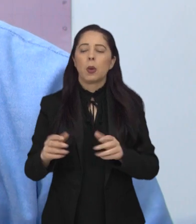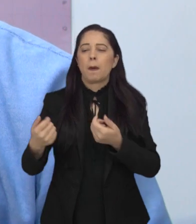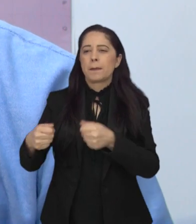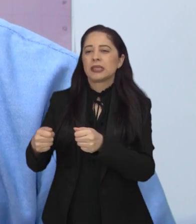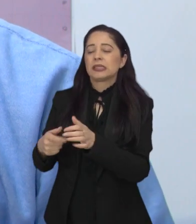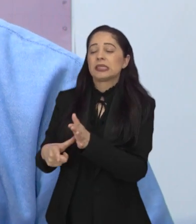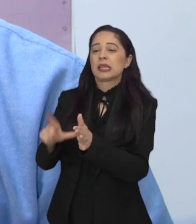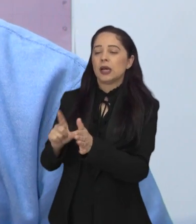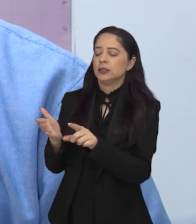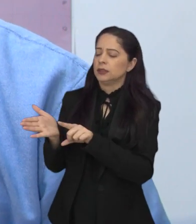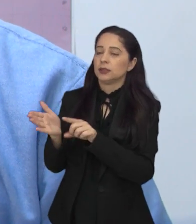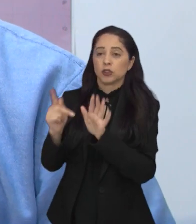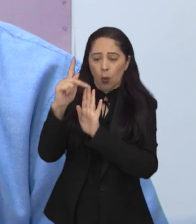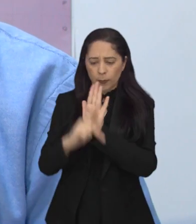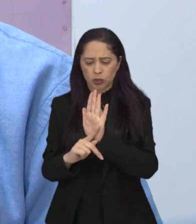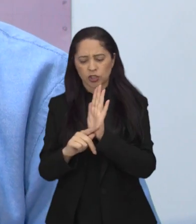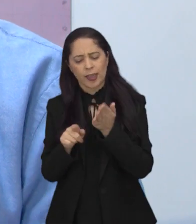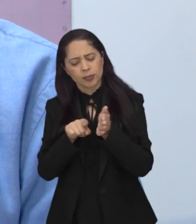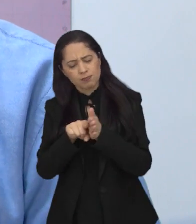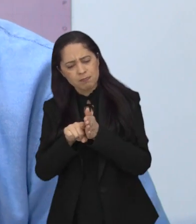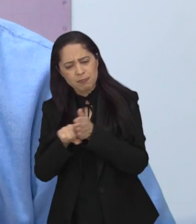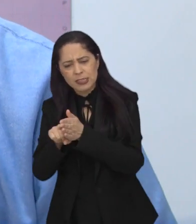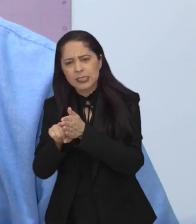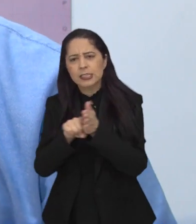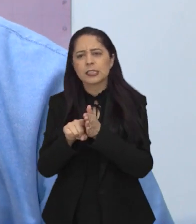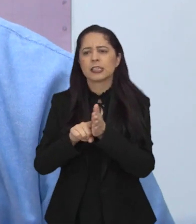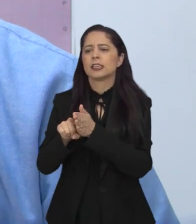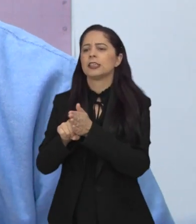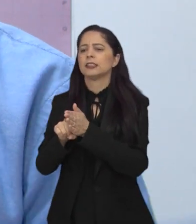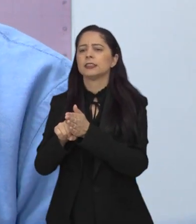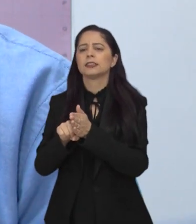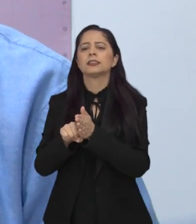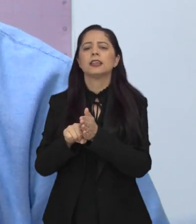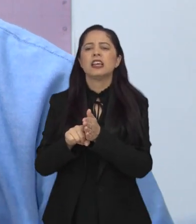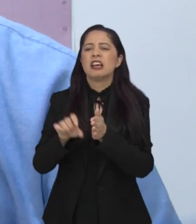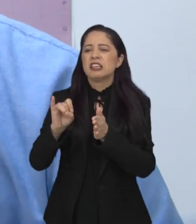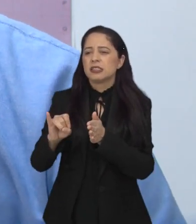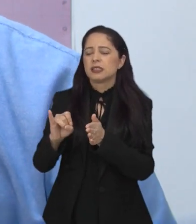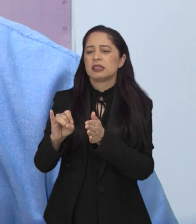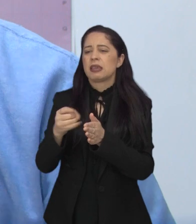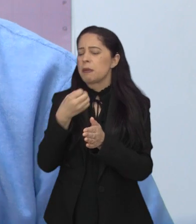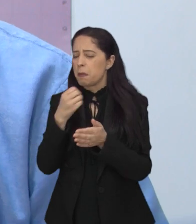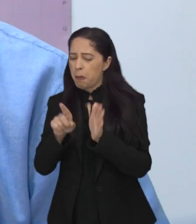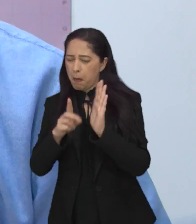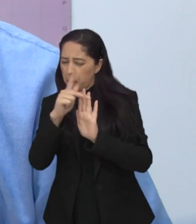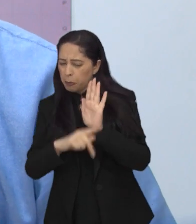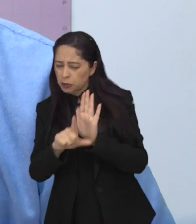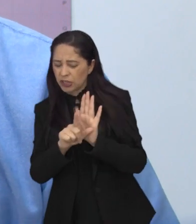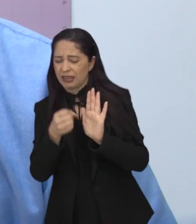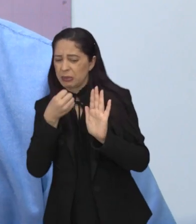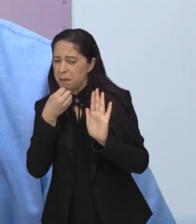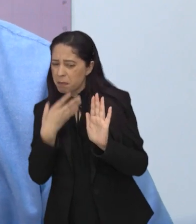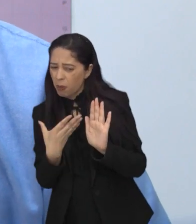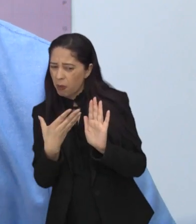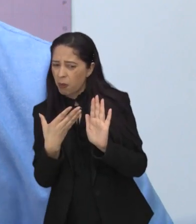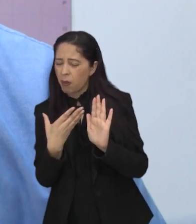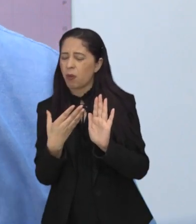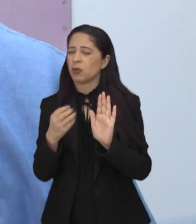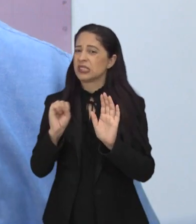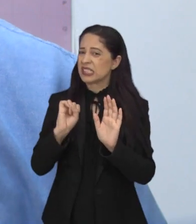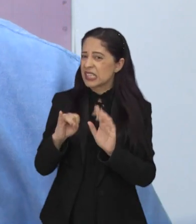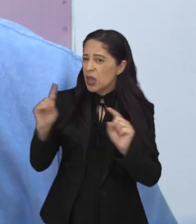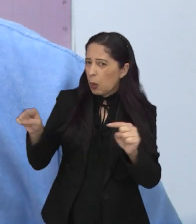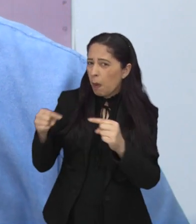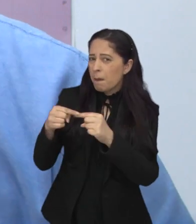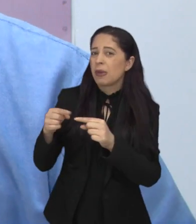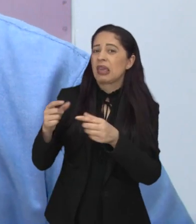ver se ele tem uma boa competência aqui para a cidade, se ela vai ajudar, se vai se desenvolver, se ele é